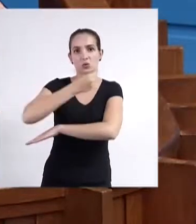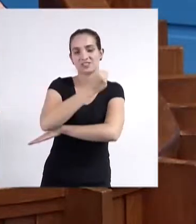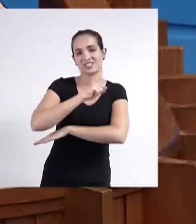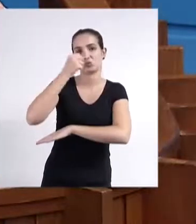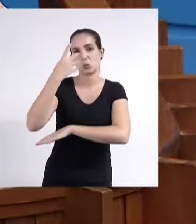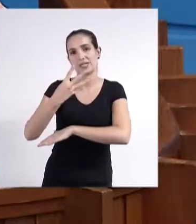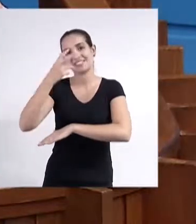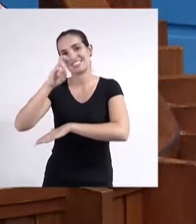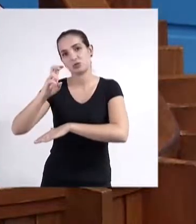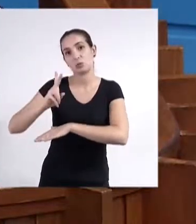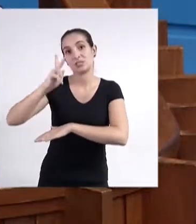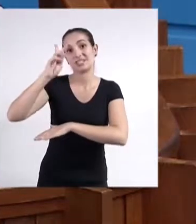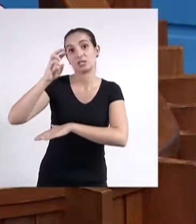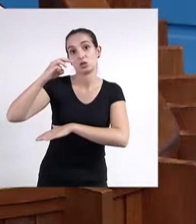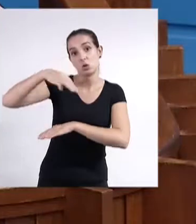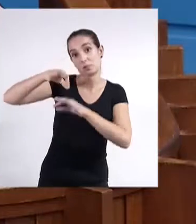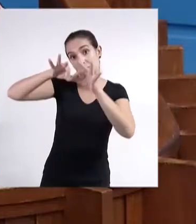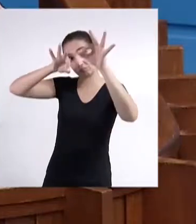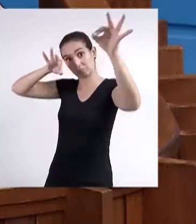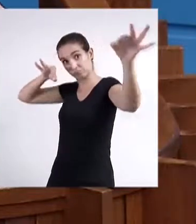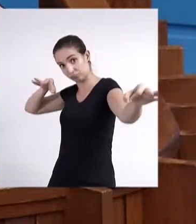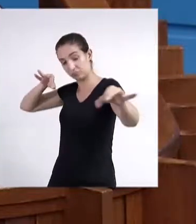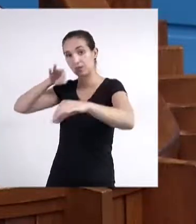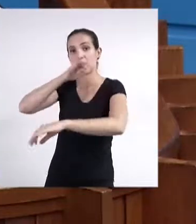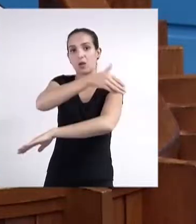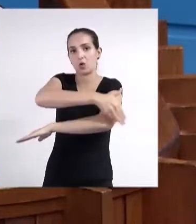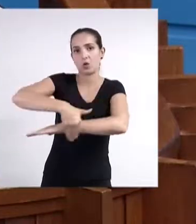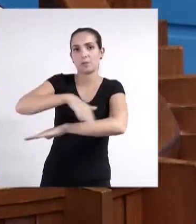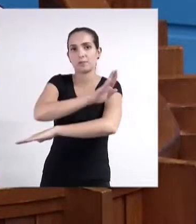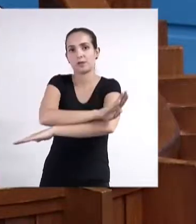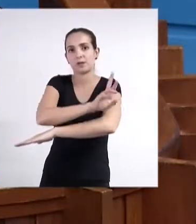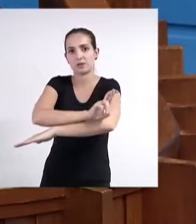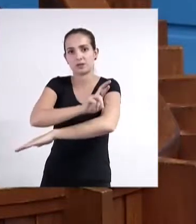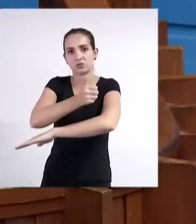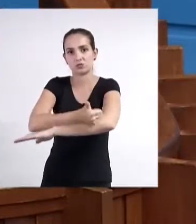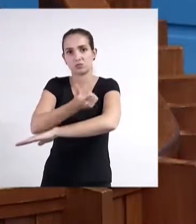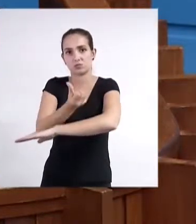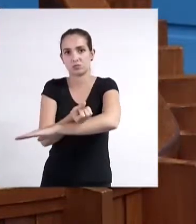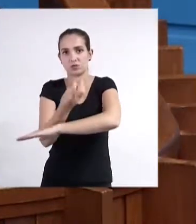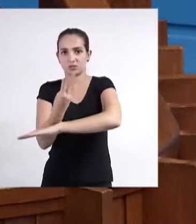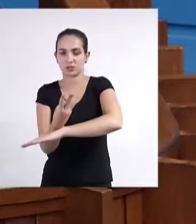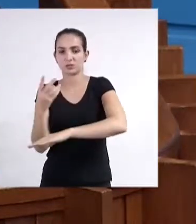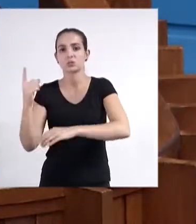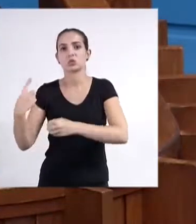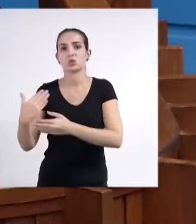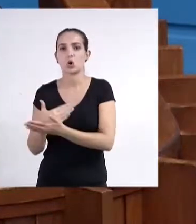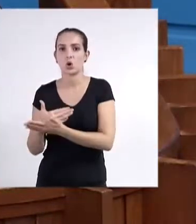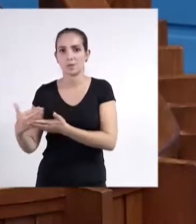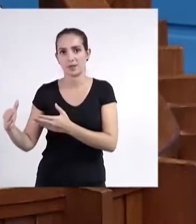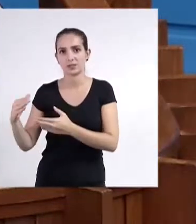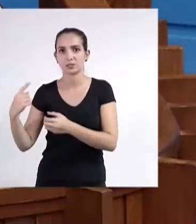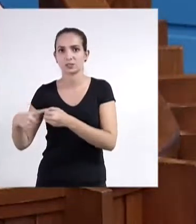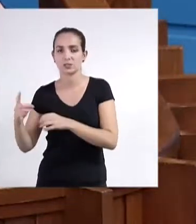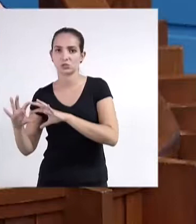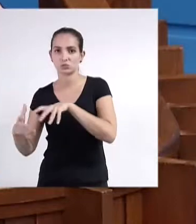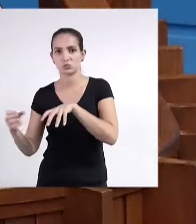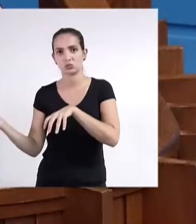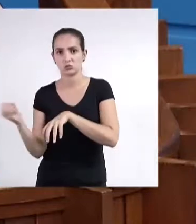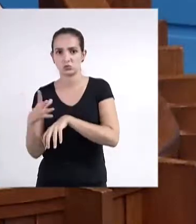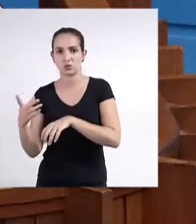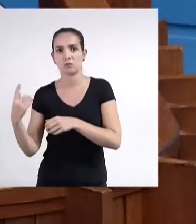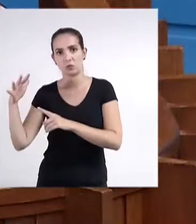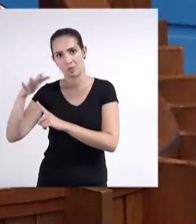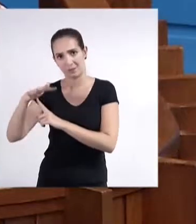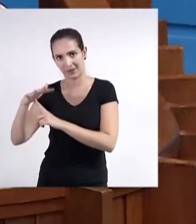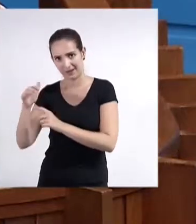quilômetros e 400 metros da rodovia federal BR-163, que corta o Mato Grosso do Sul, com início em Mundo Novo, na divisa com o estado do Paraná,